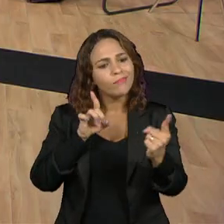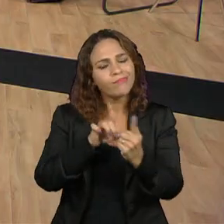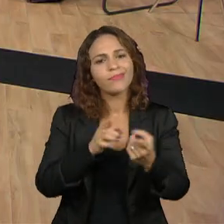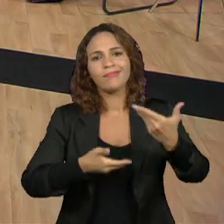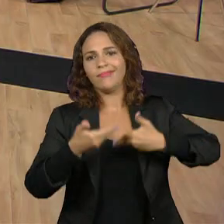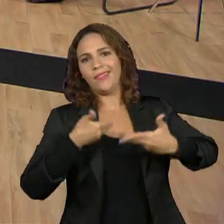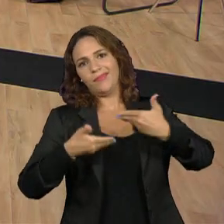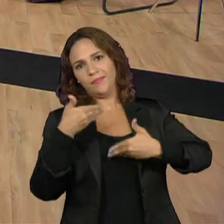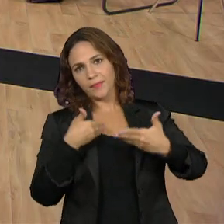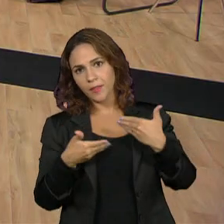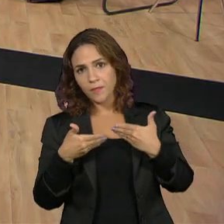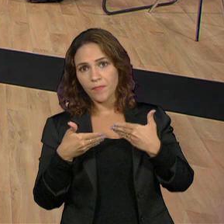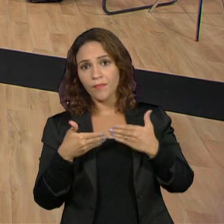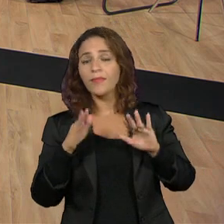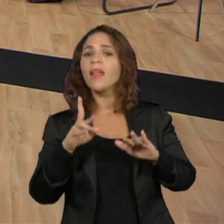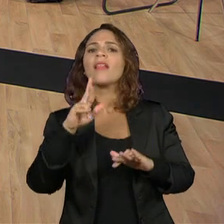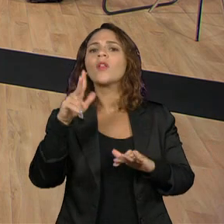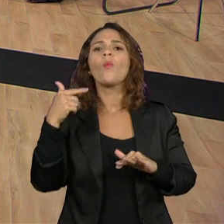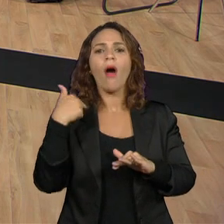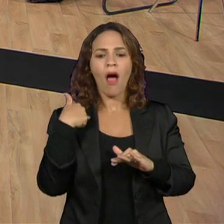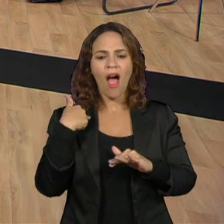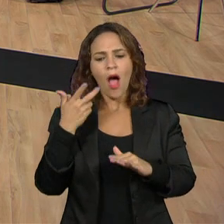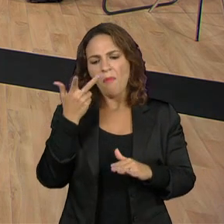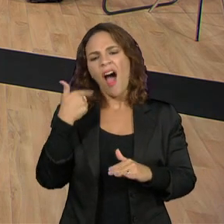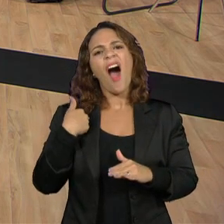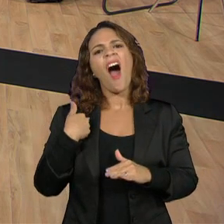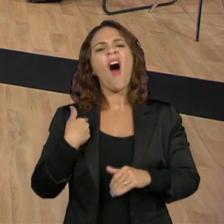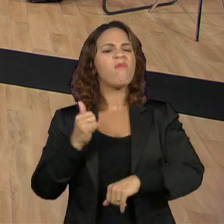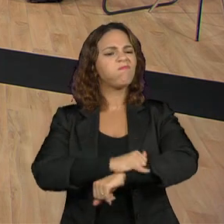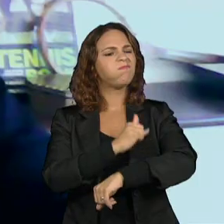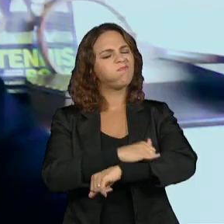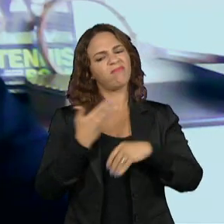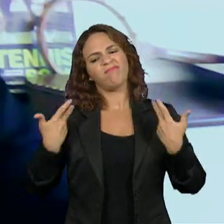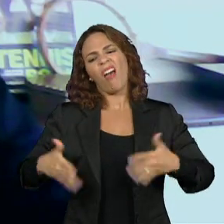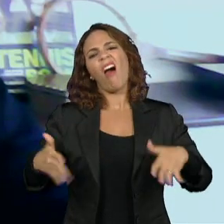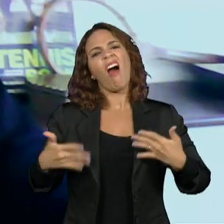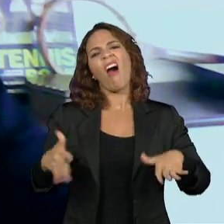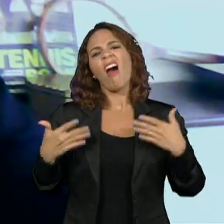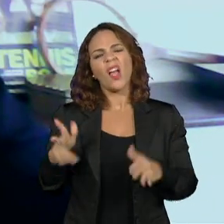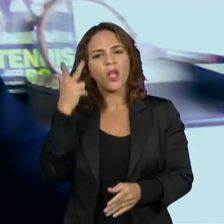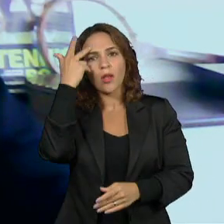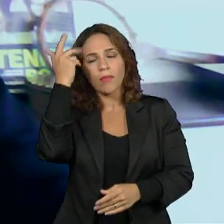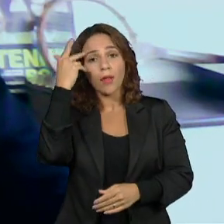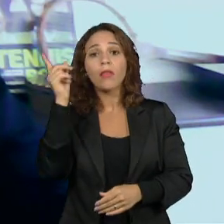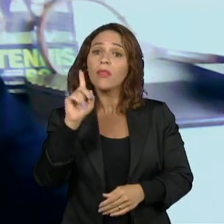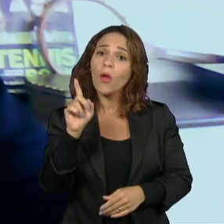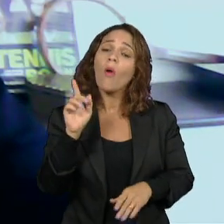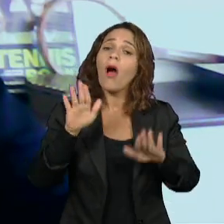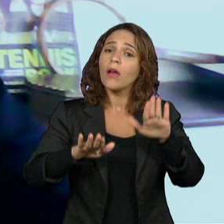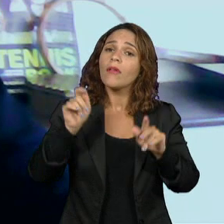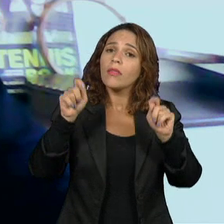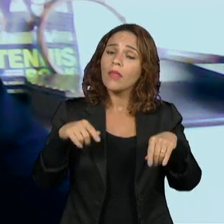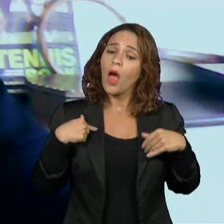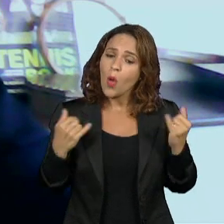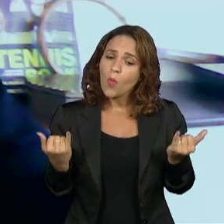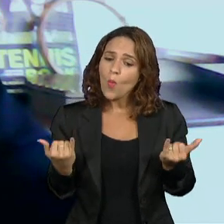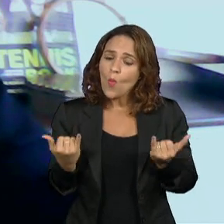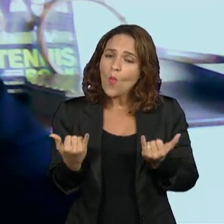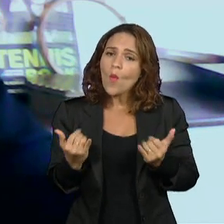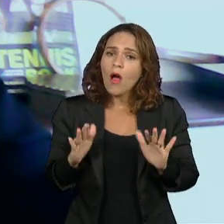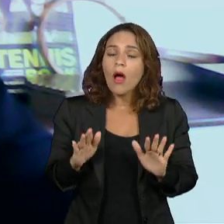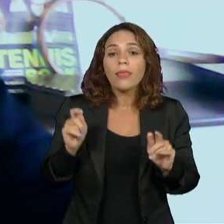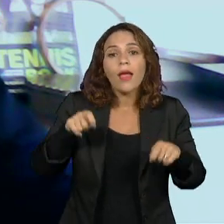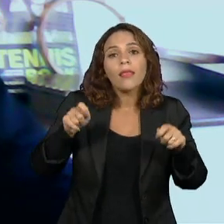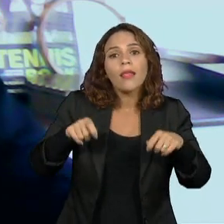O tratamento não é a normalização do peso, o tratamento é uma perda até modesta do peso, porque isso já